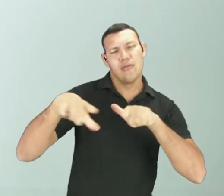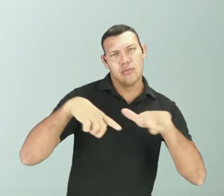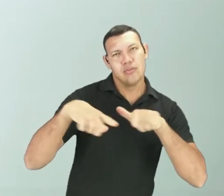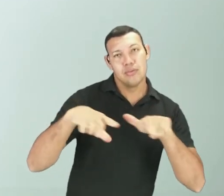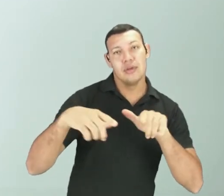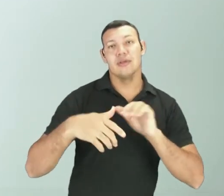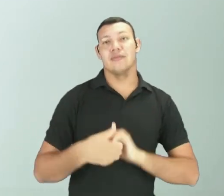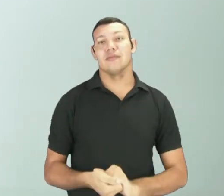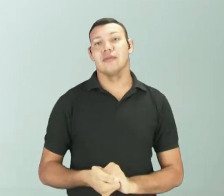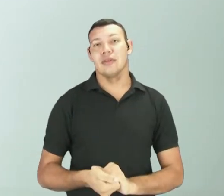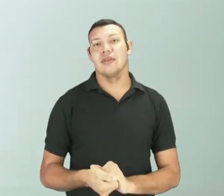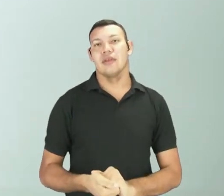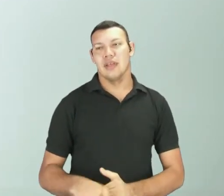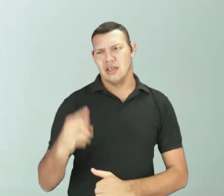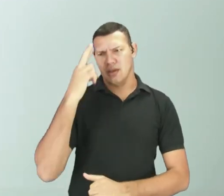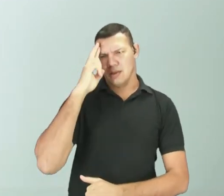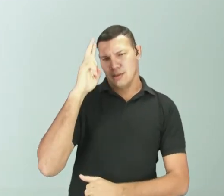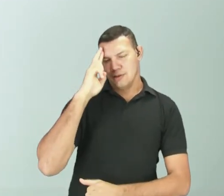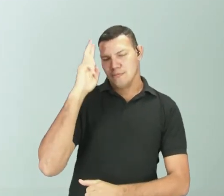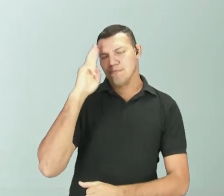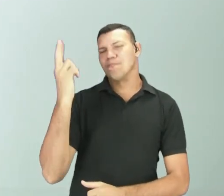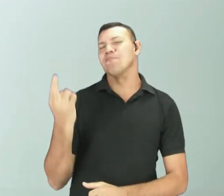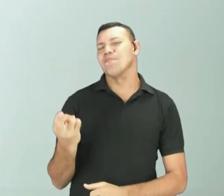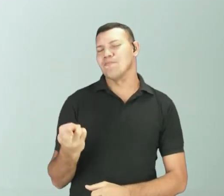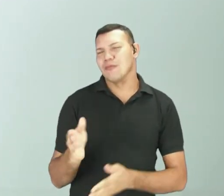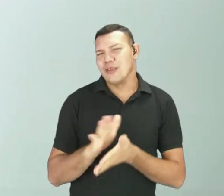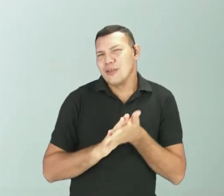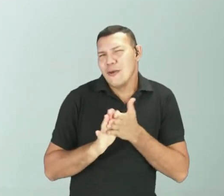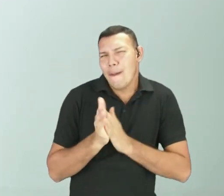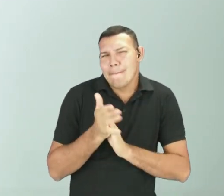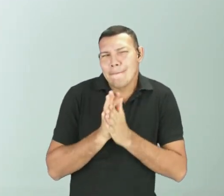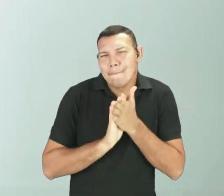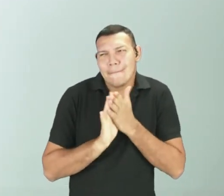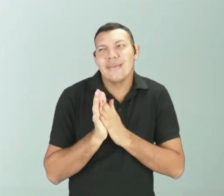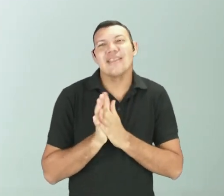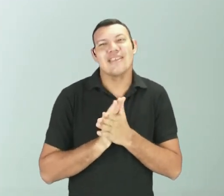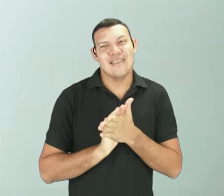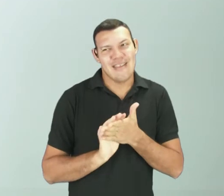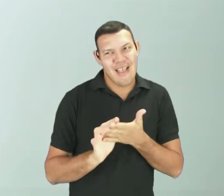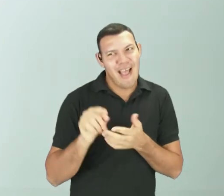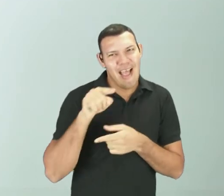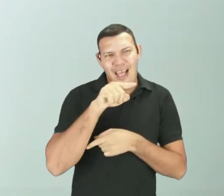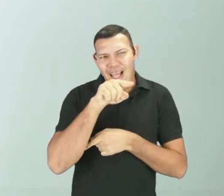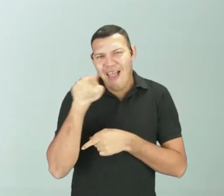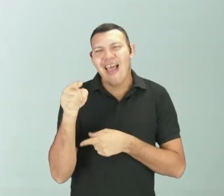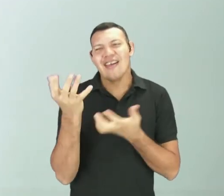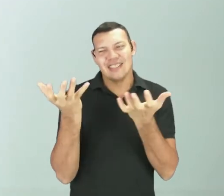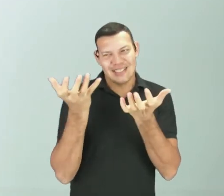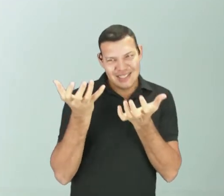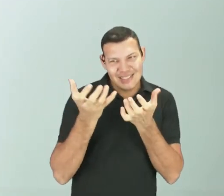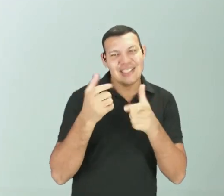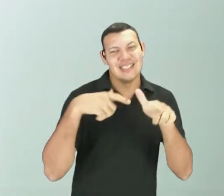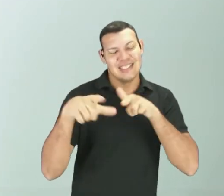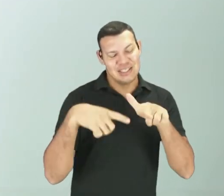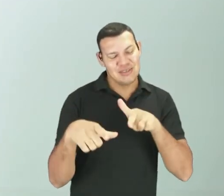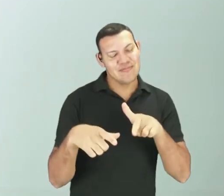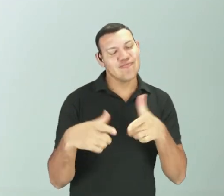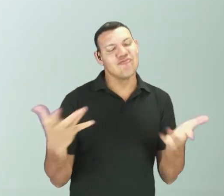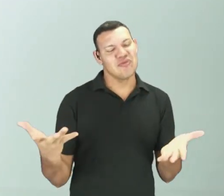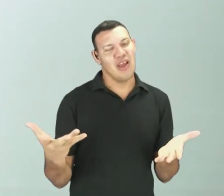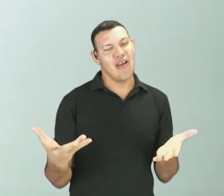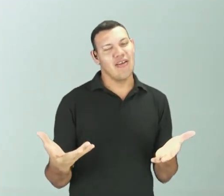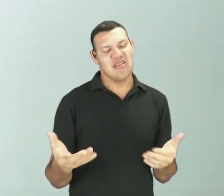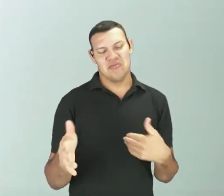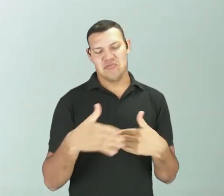de emprego. E os patrões vão se aproveitar disso. Ora, se tem muita gente precisando de emprego, eu vou tratar os meus funcionários do jeito